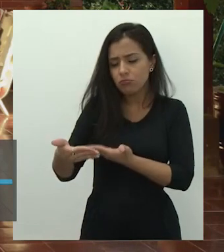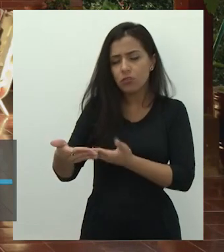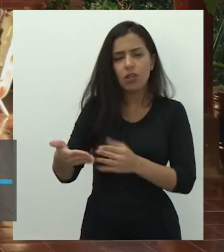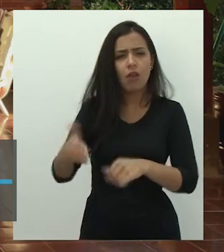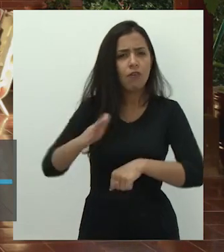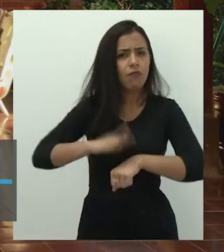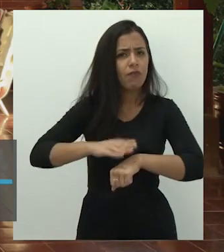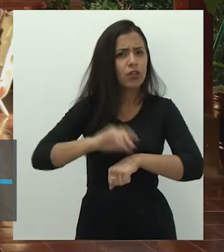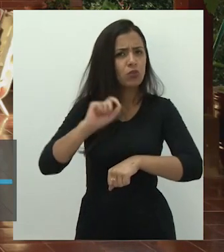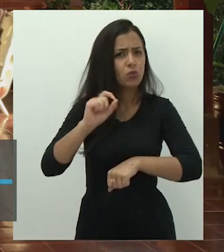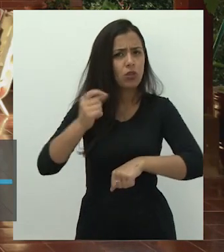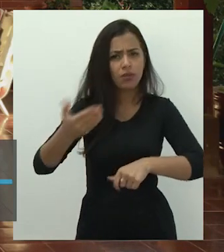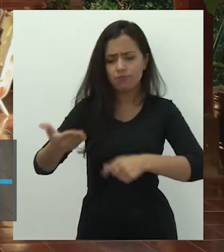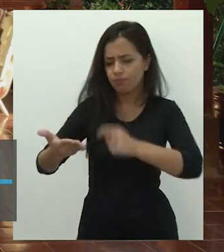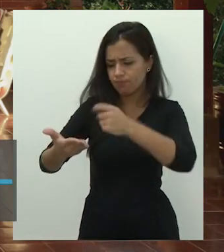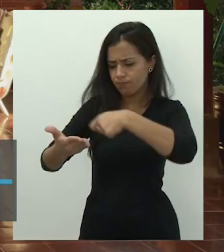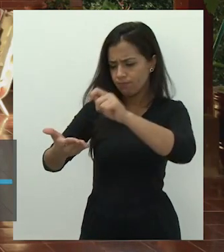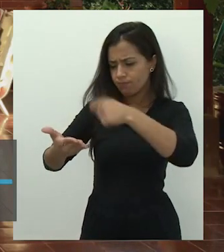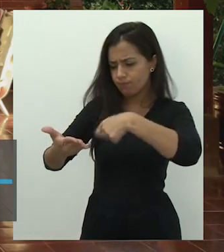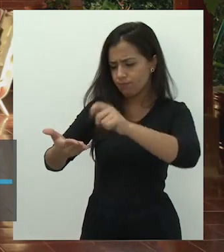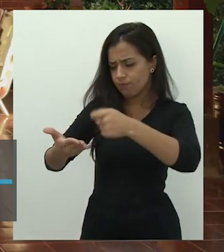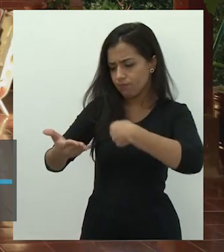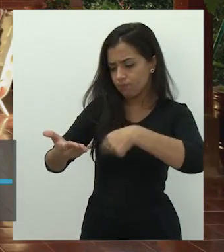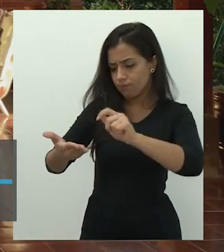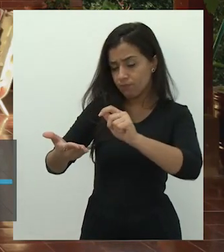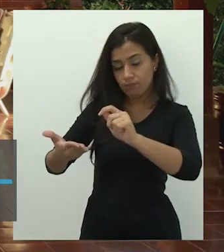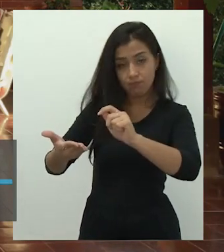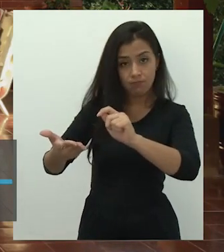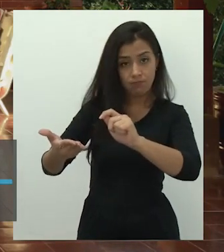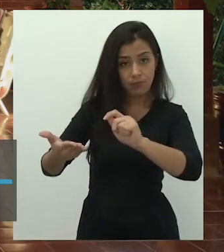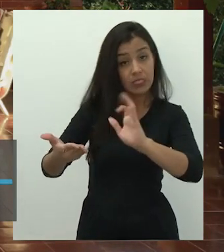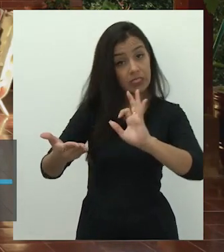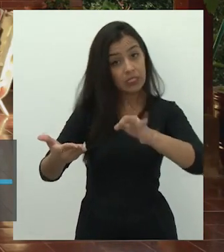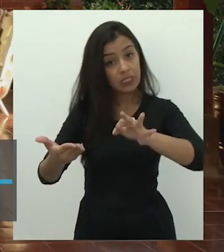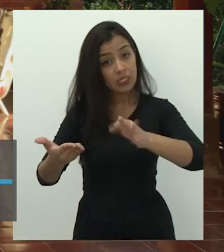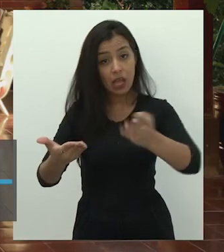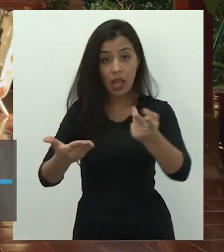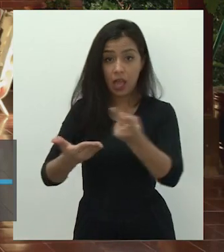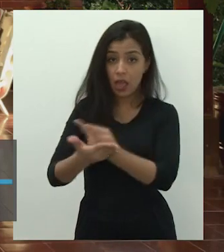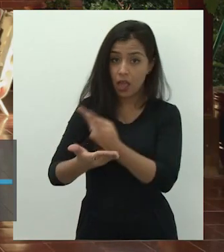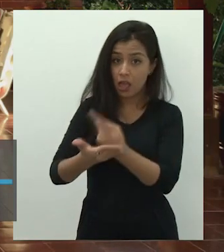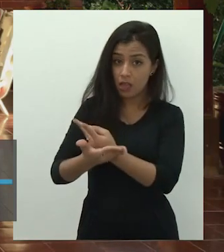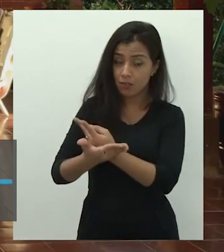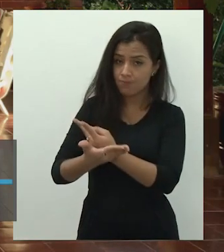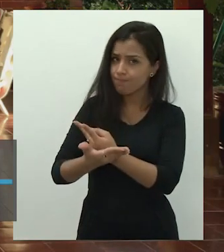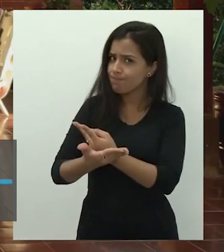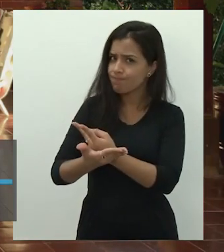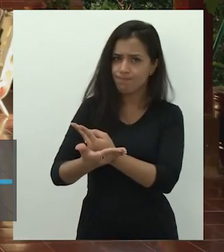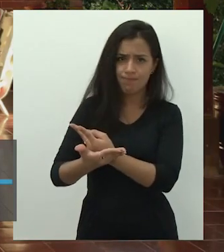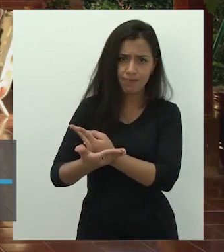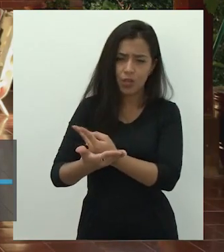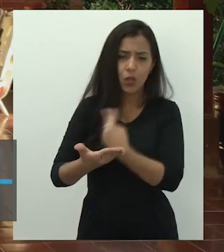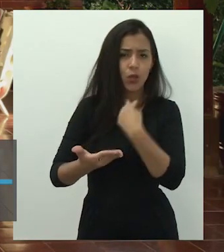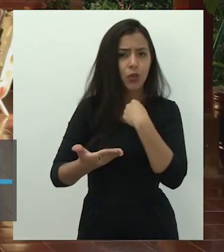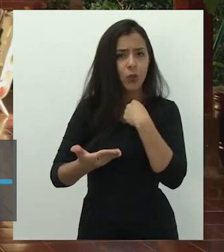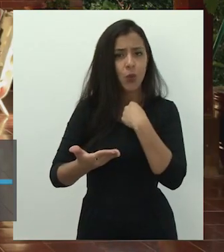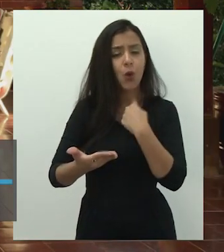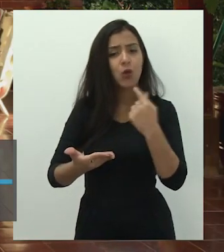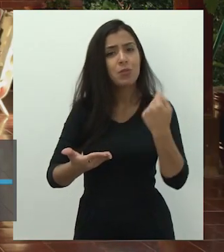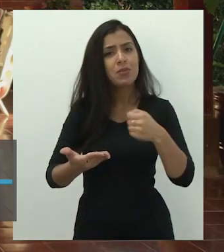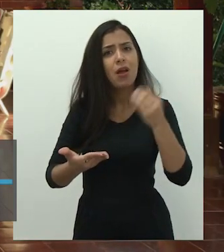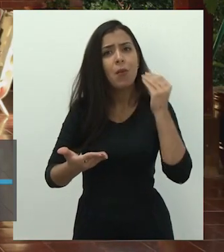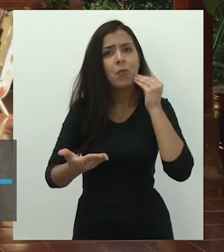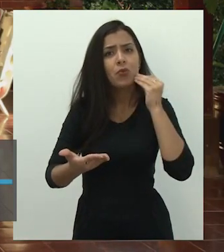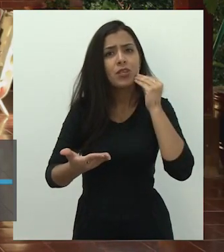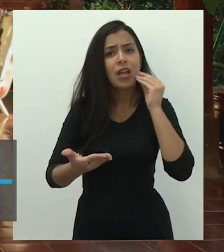apenas verifica se elas completaram certo ou errado, nós estamos perdendo uma ótima oportunidade de